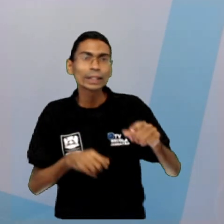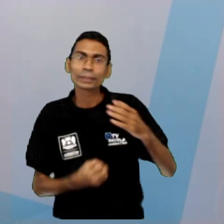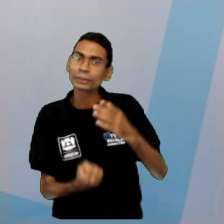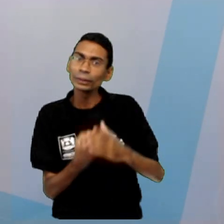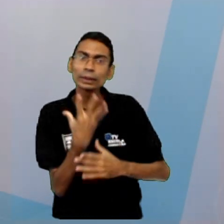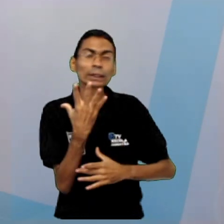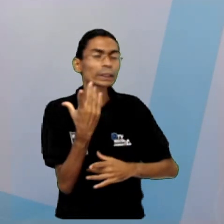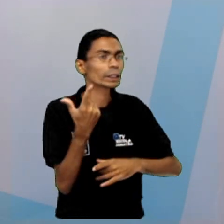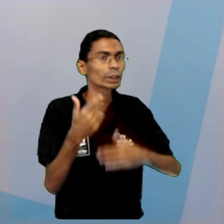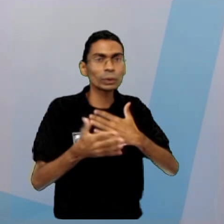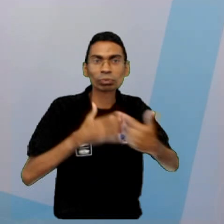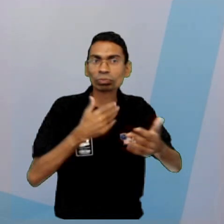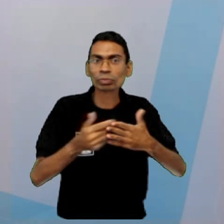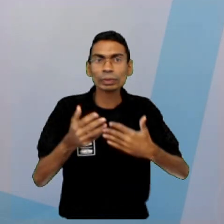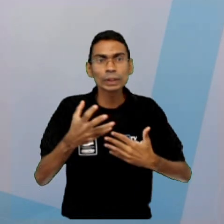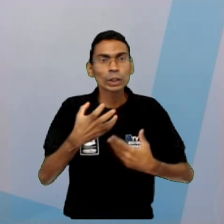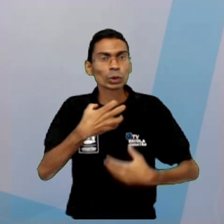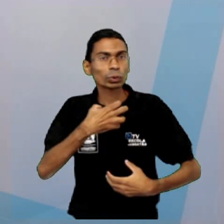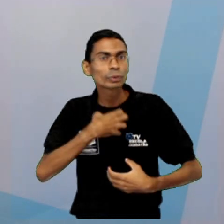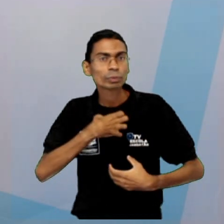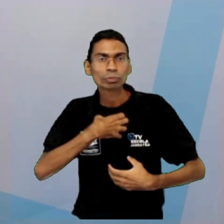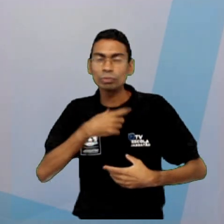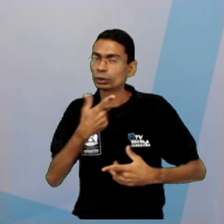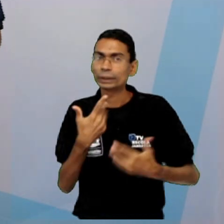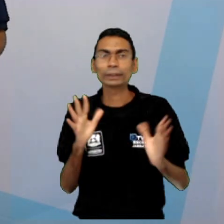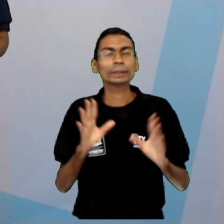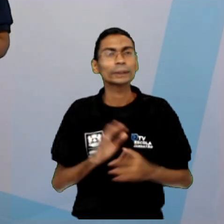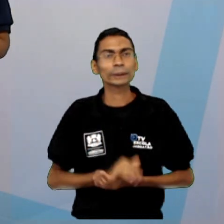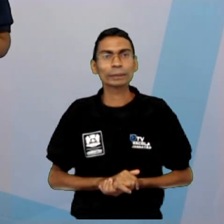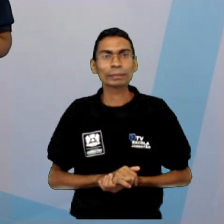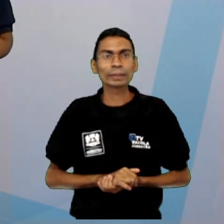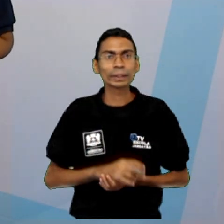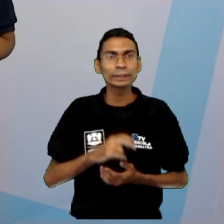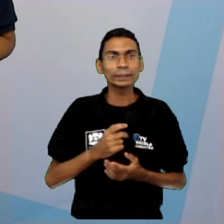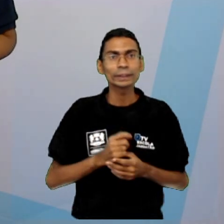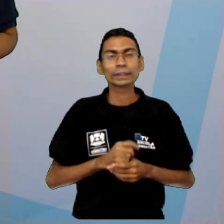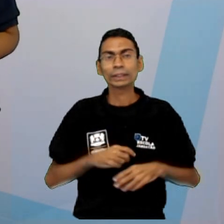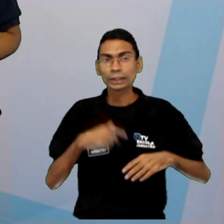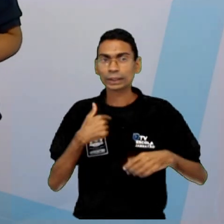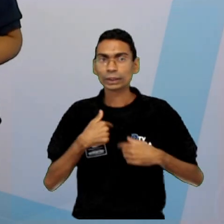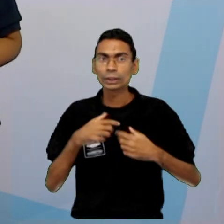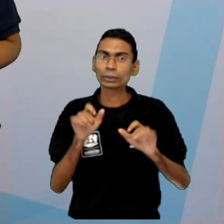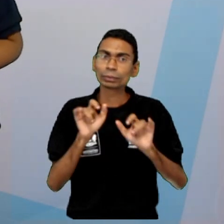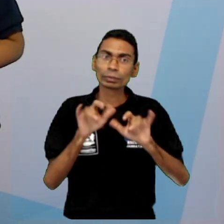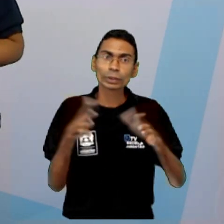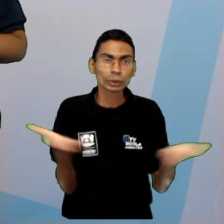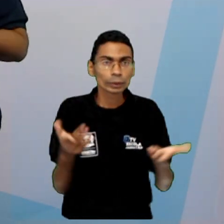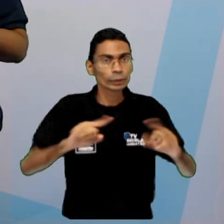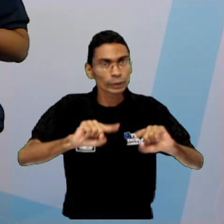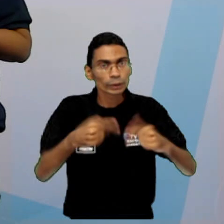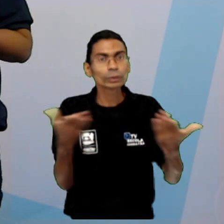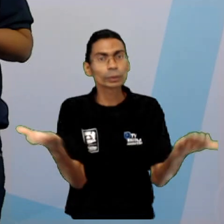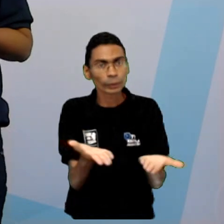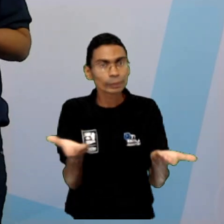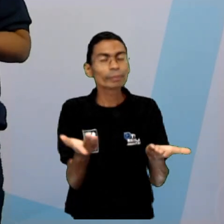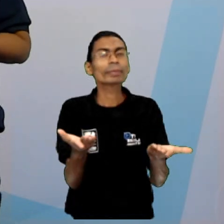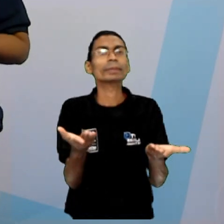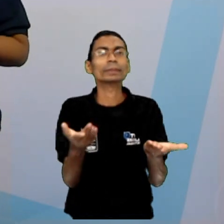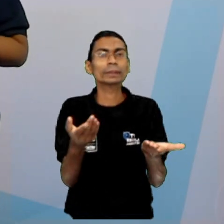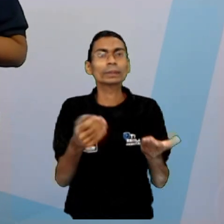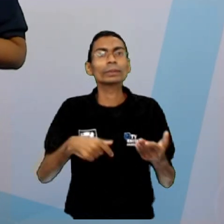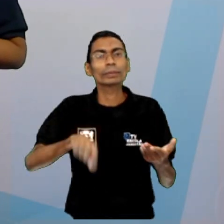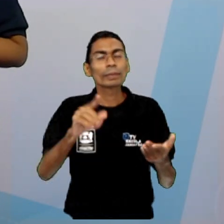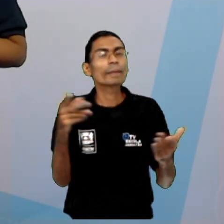vocês usando a técnica de colagem, ok? Então, eu deixo esse desafio para vocês hoje. Vamos